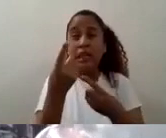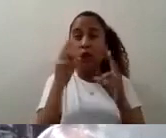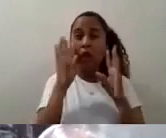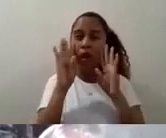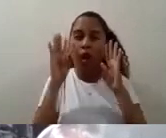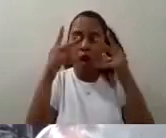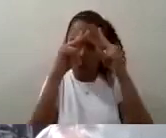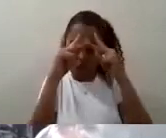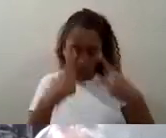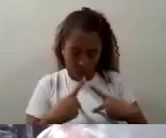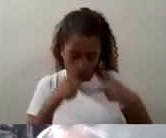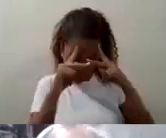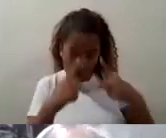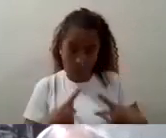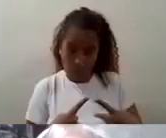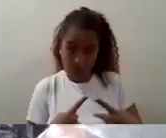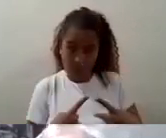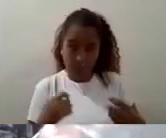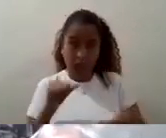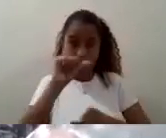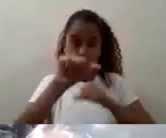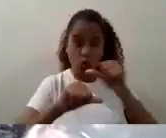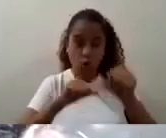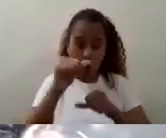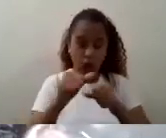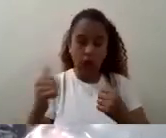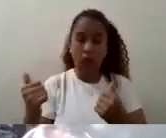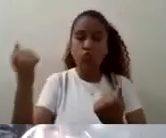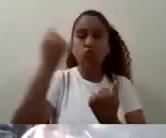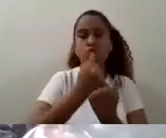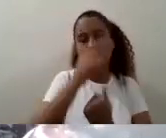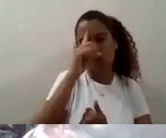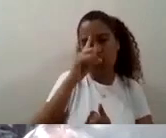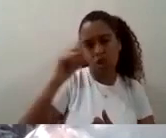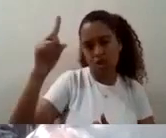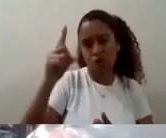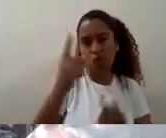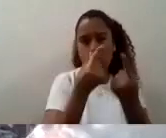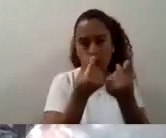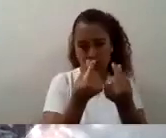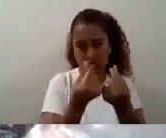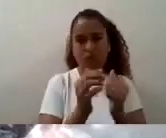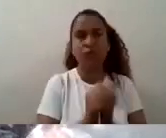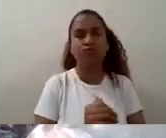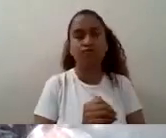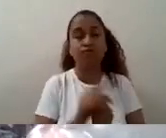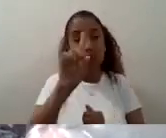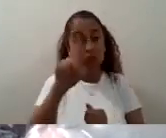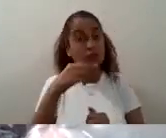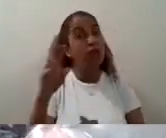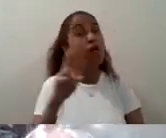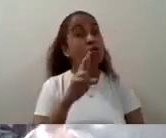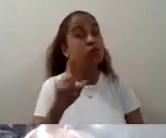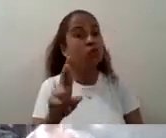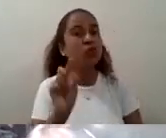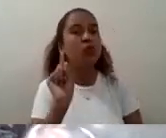Deus. Adiante. E o resultado dessa CFE foi o fortalecimento de redes